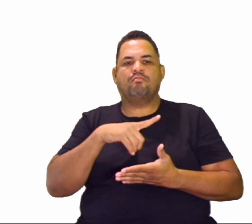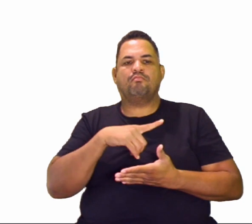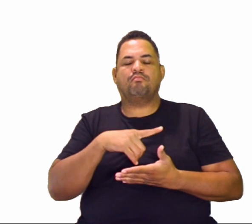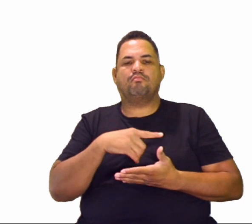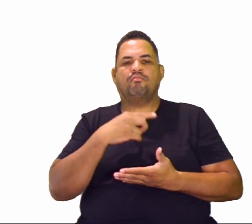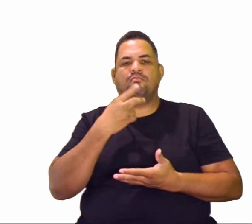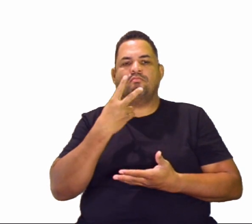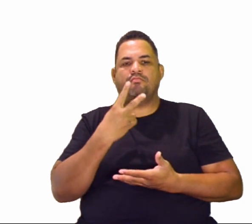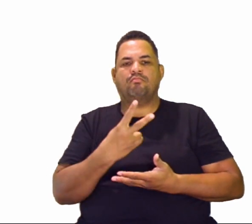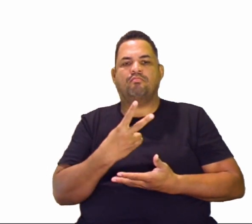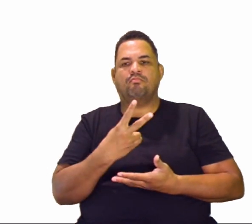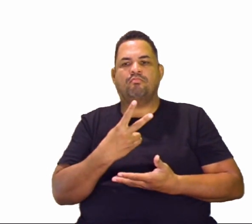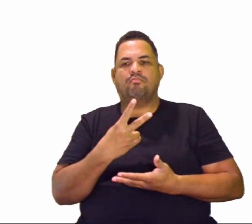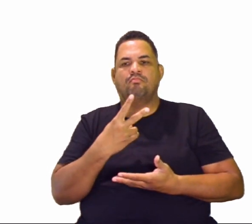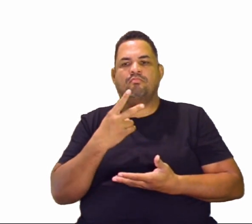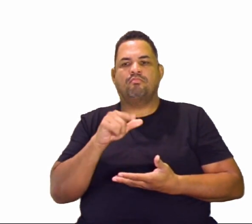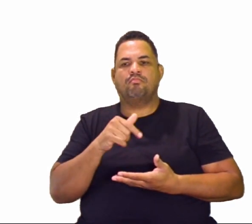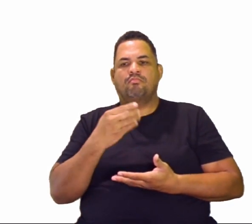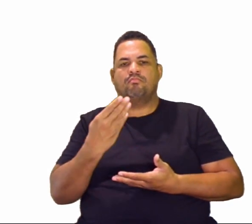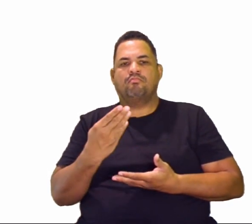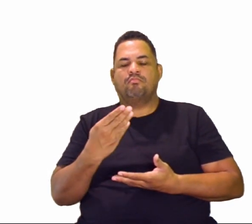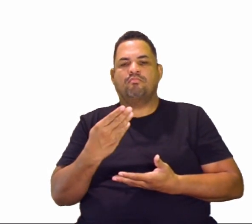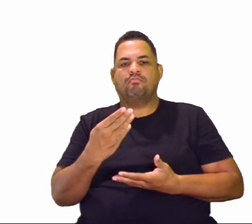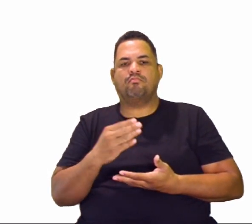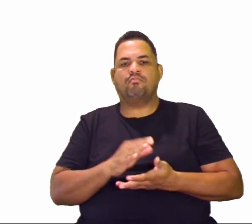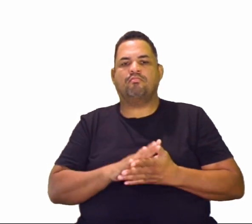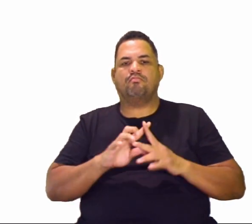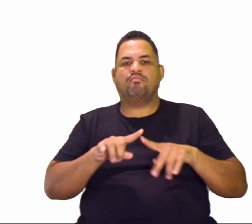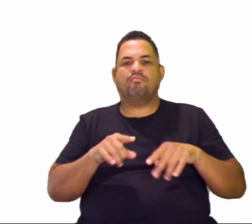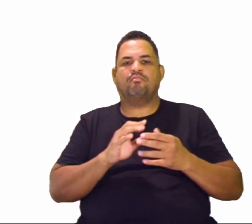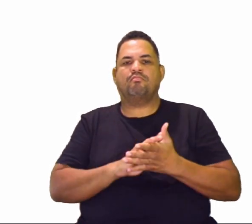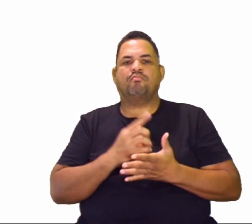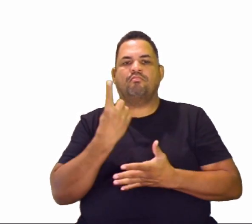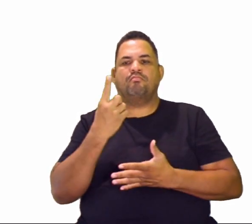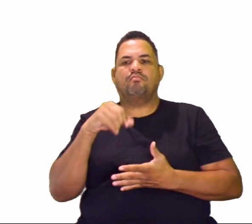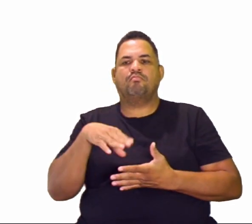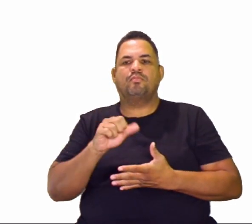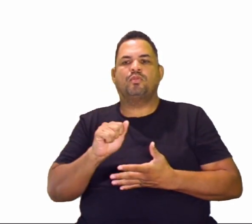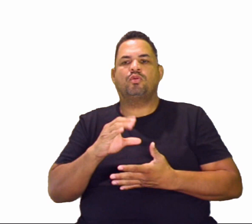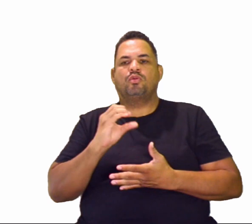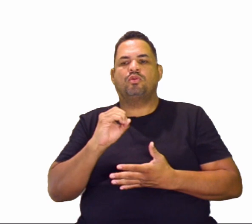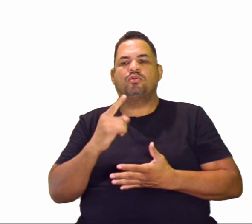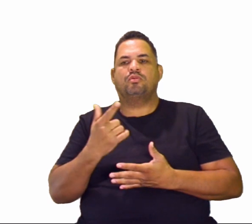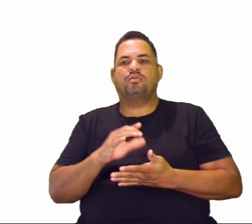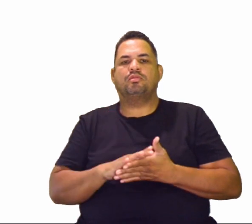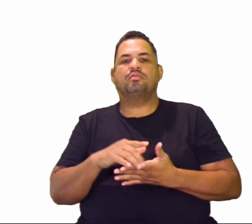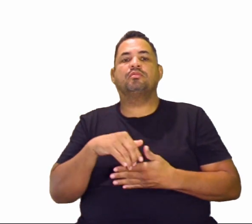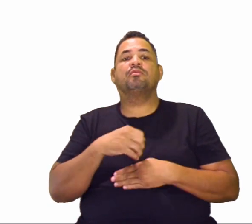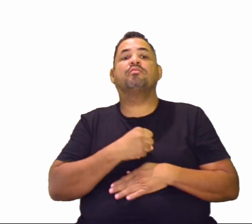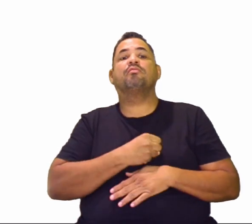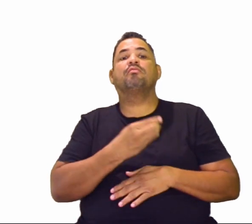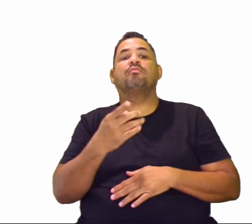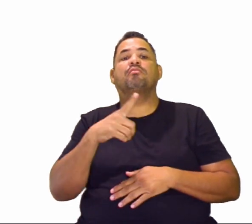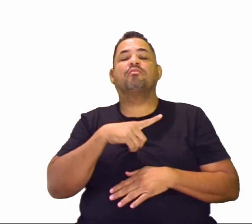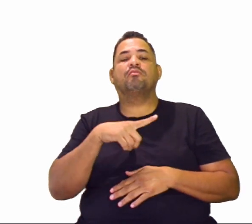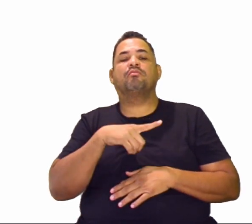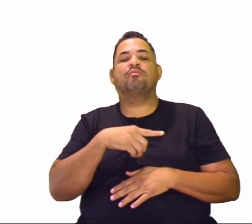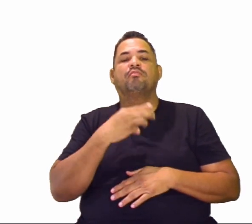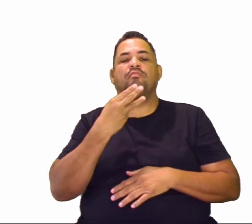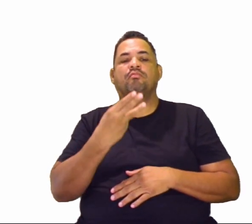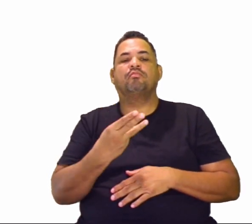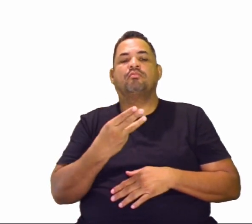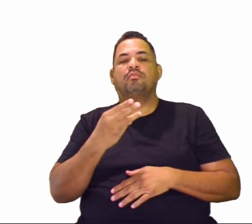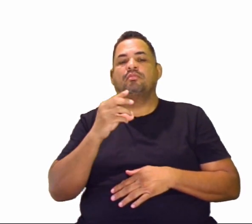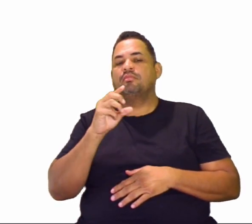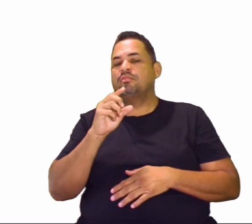é 22,4 litros? Sim, mas um mol de O2, quantos gramas tem? Tem